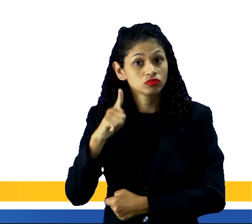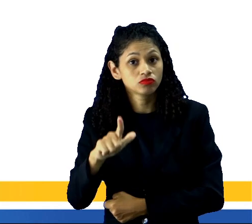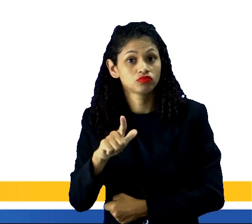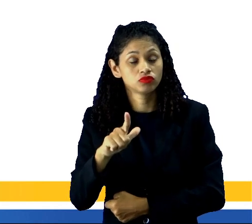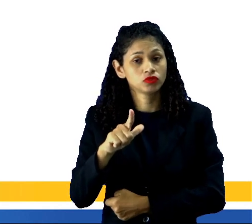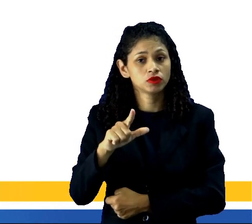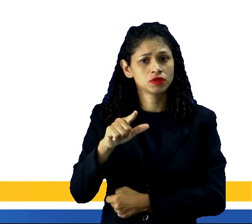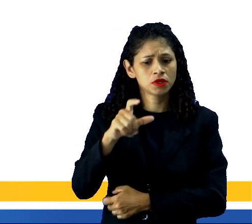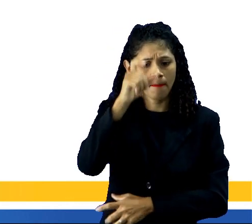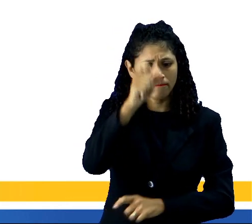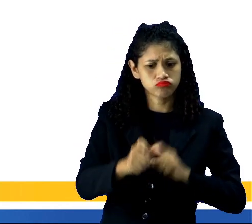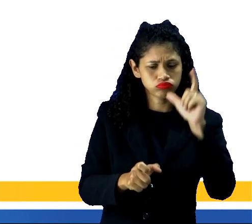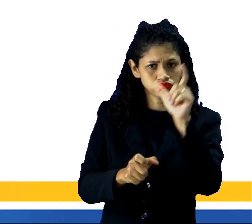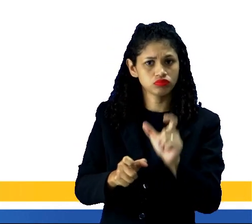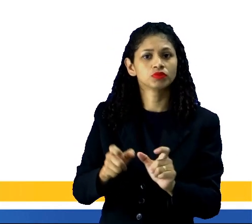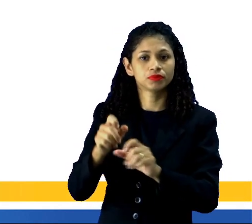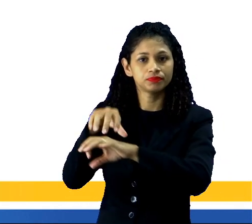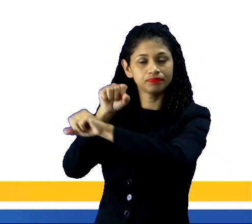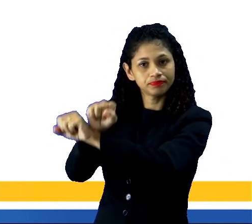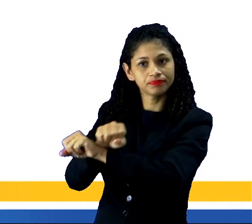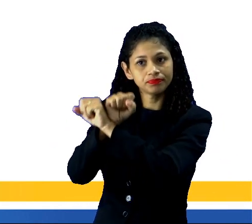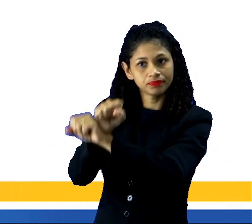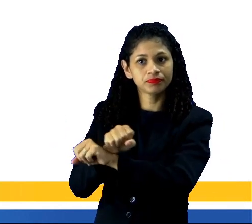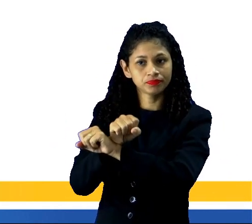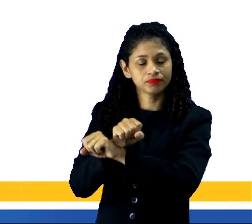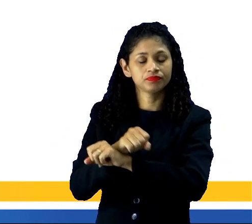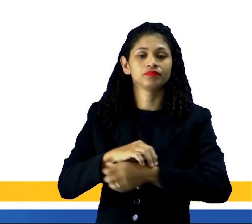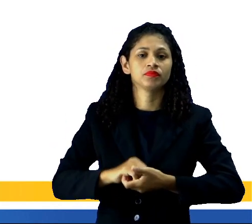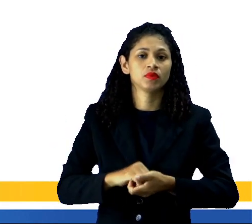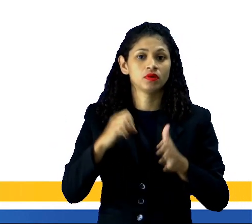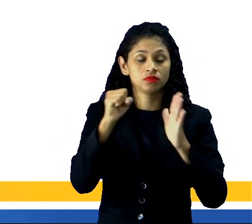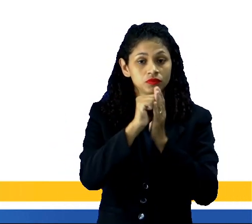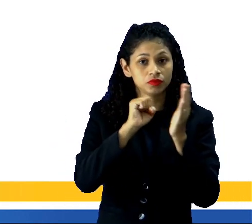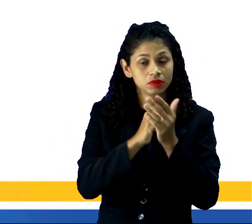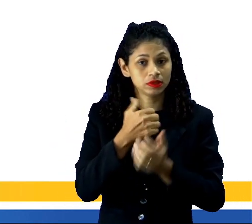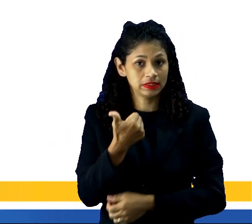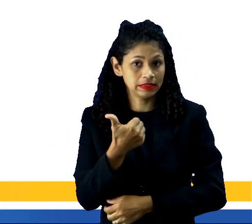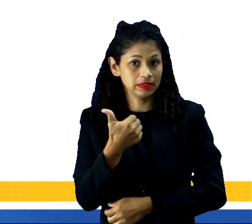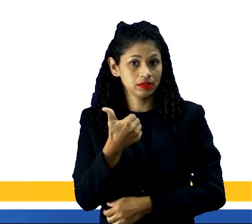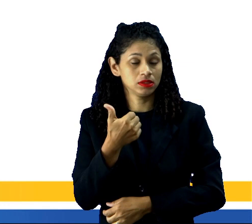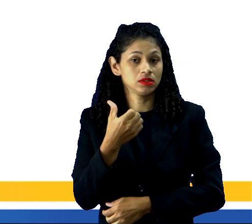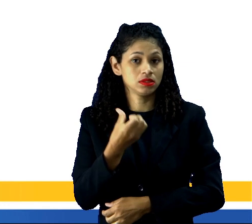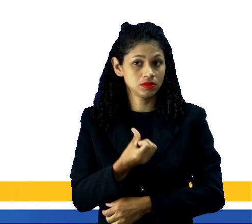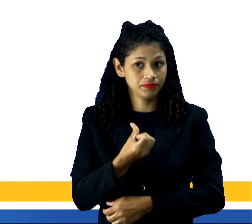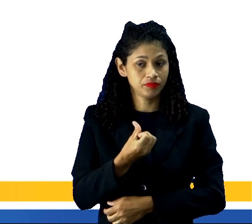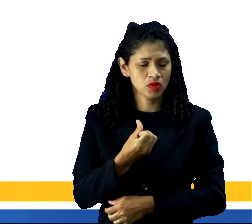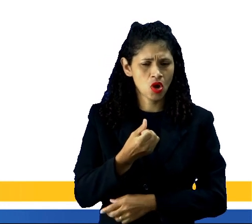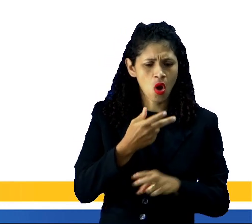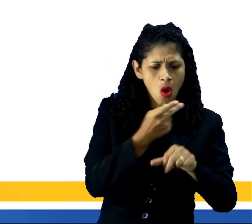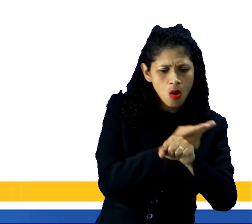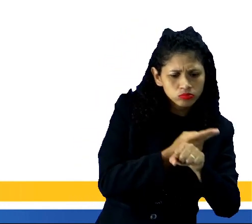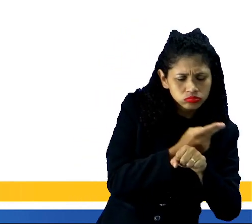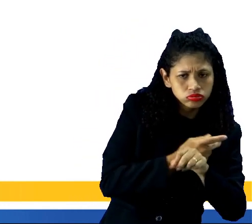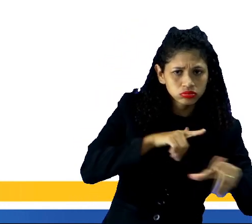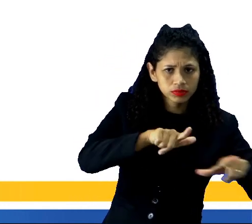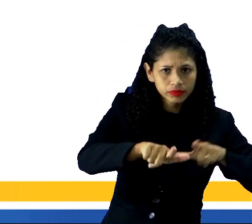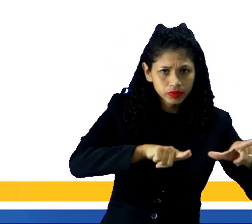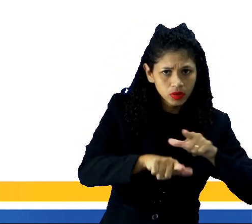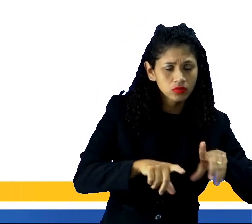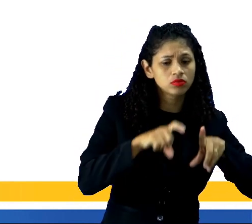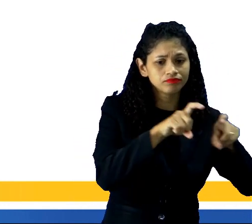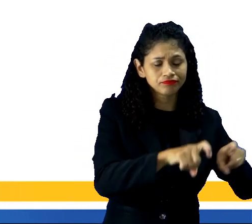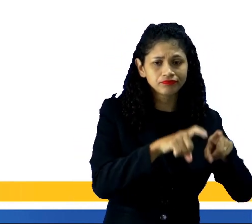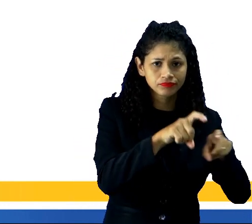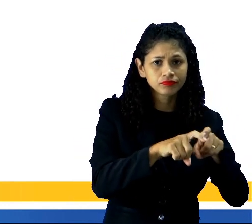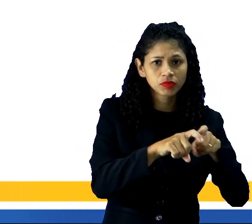armas de fogo e alguns outros produtos. No século XVI, com o aumento da procura por trabalhadores nos engenhos de açúcar